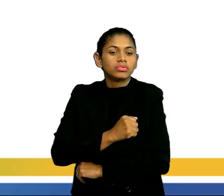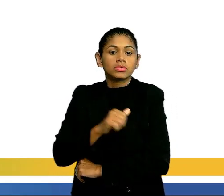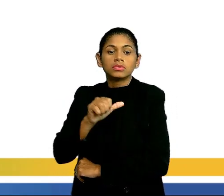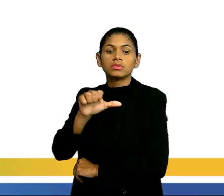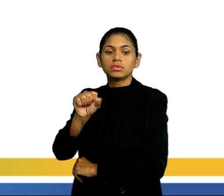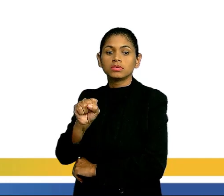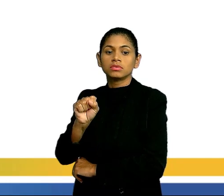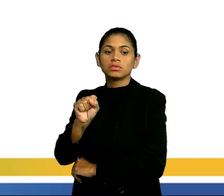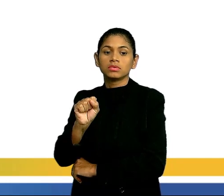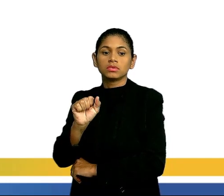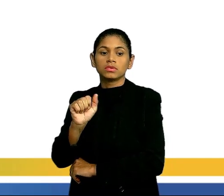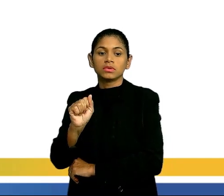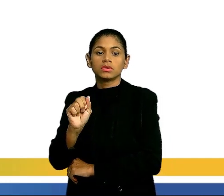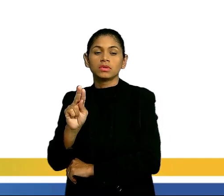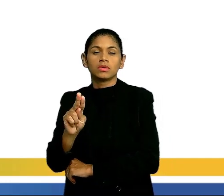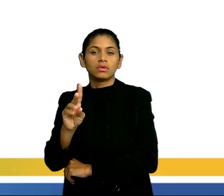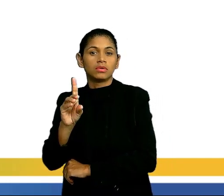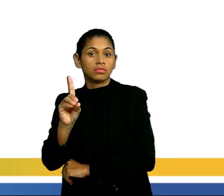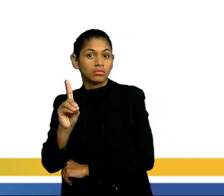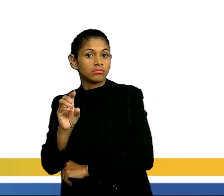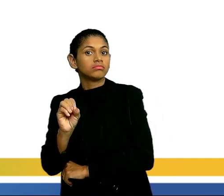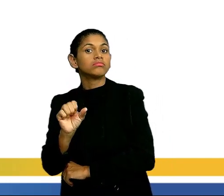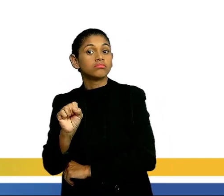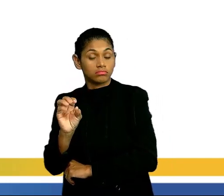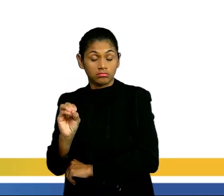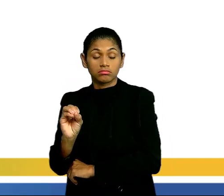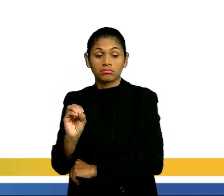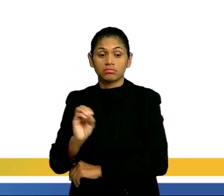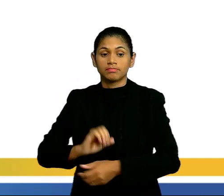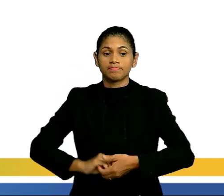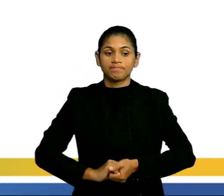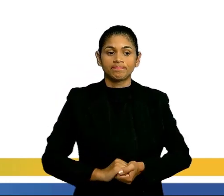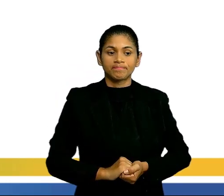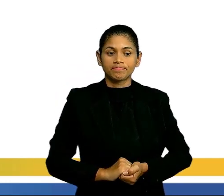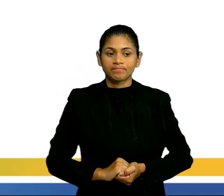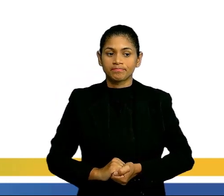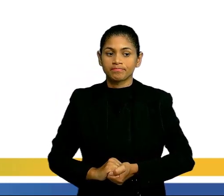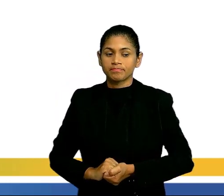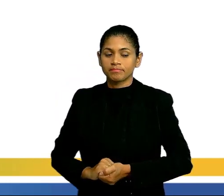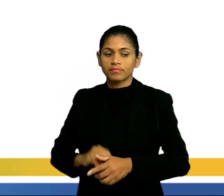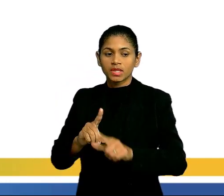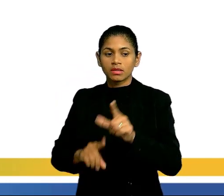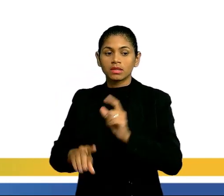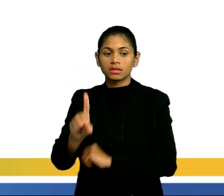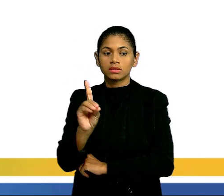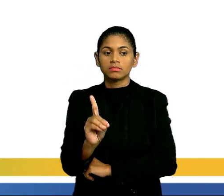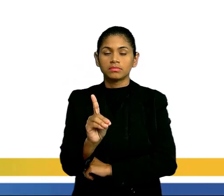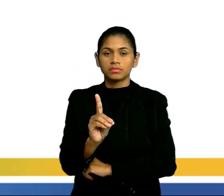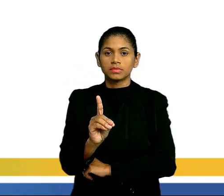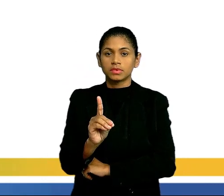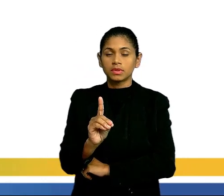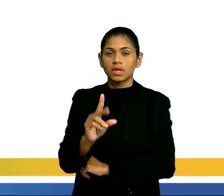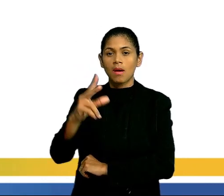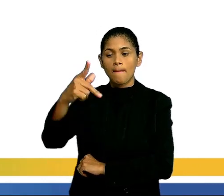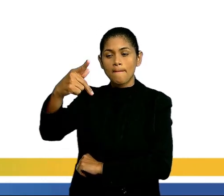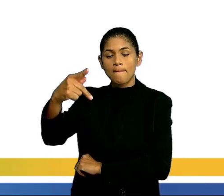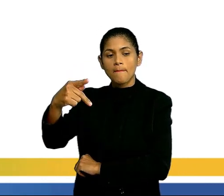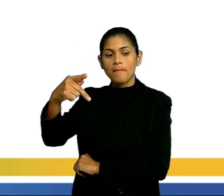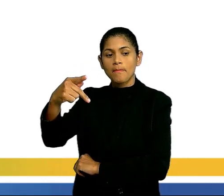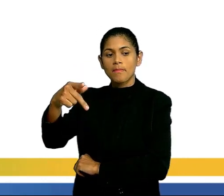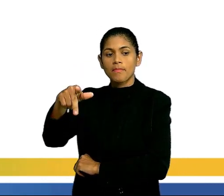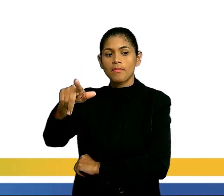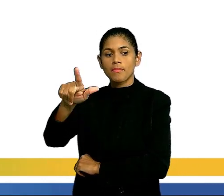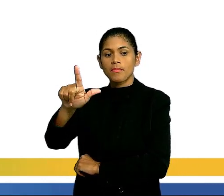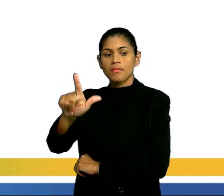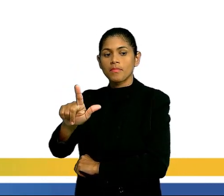formal da língua. Não tenho coloquialidade, não tenho arcaísmo. De plumagens muito vistosas, muito bonitas, então